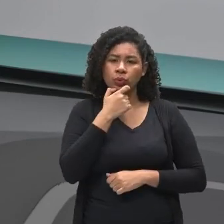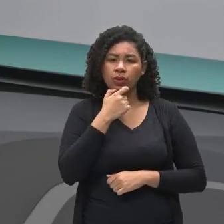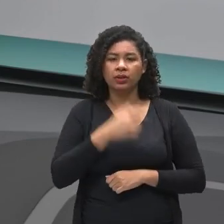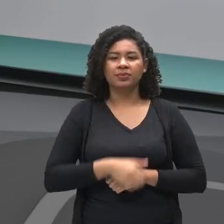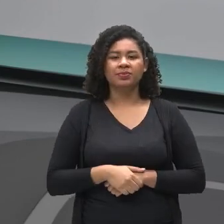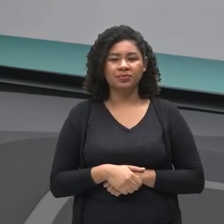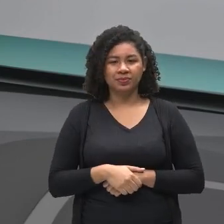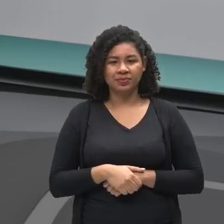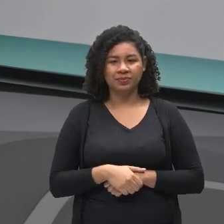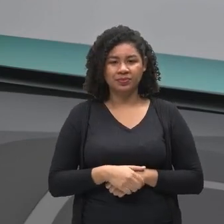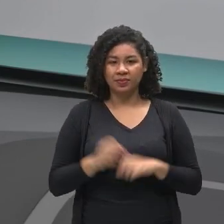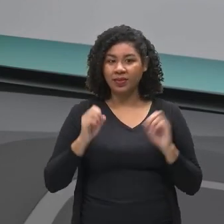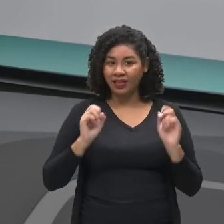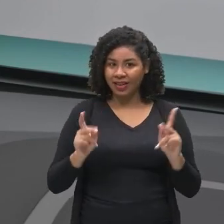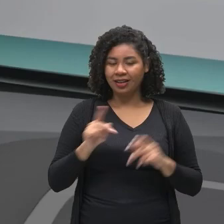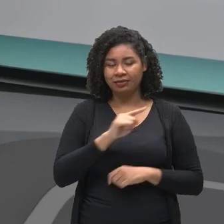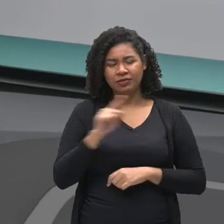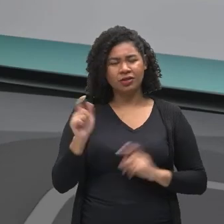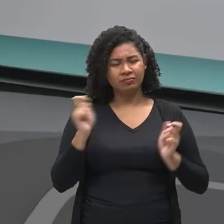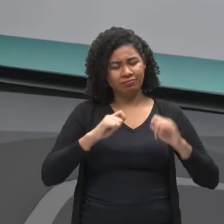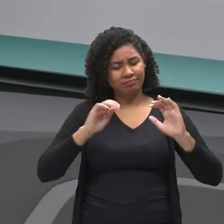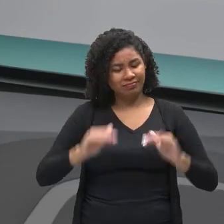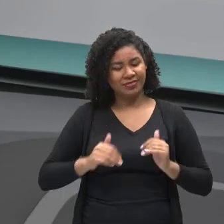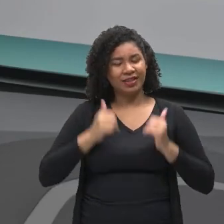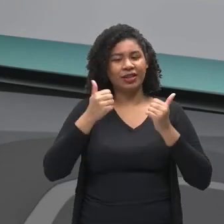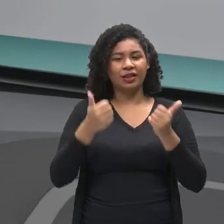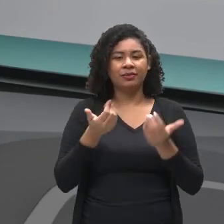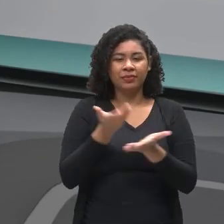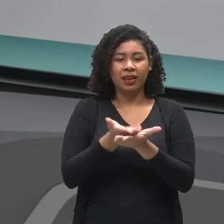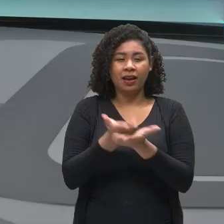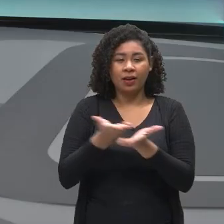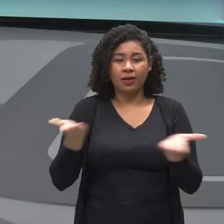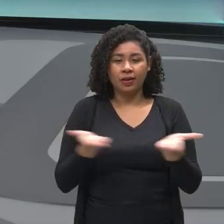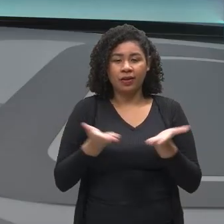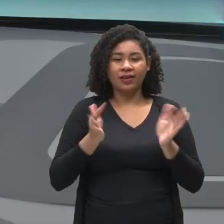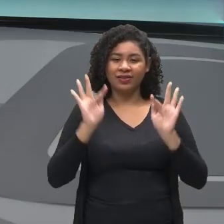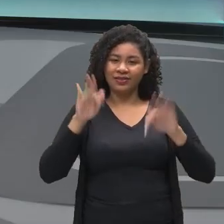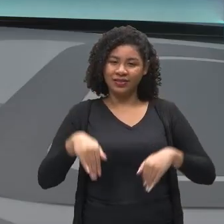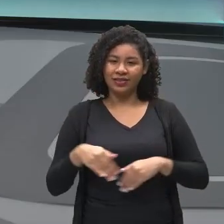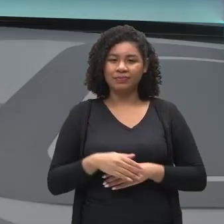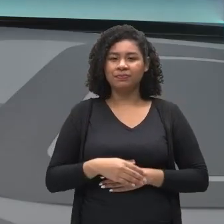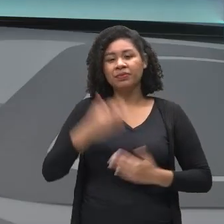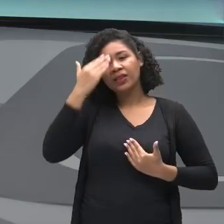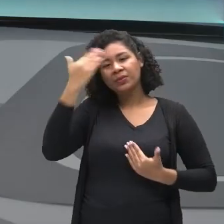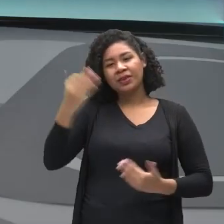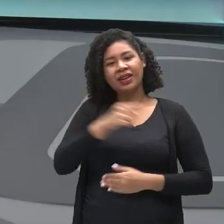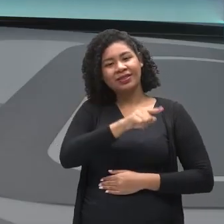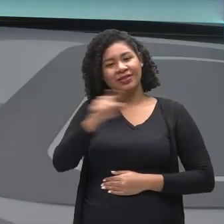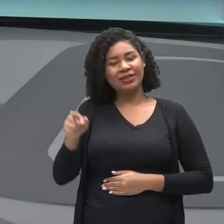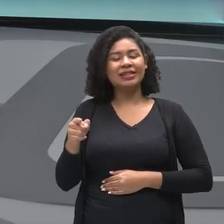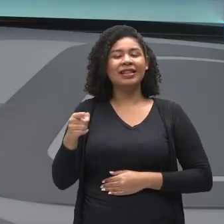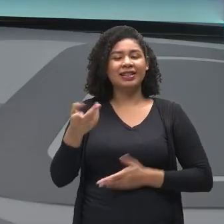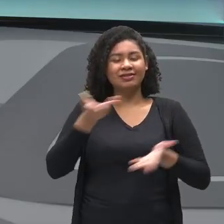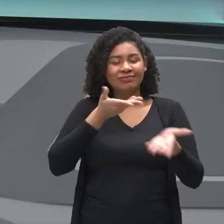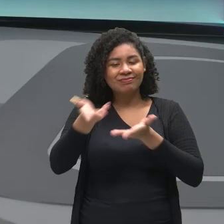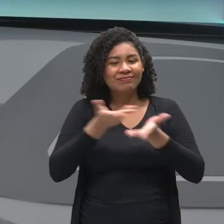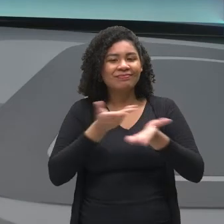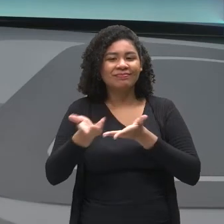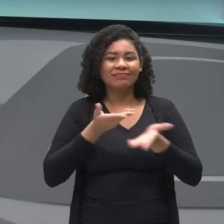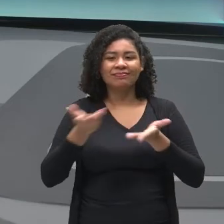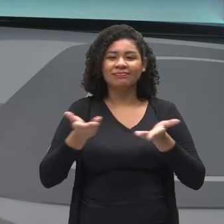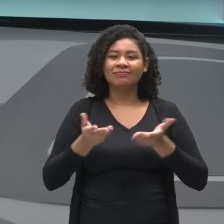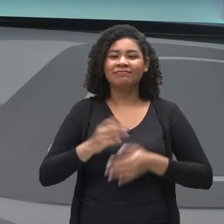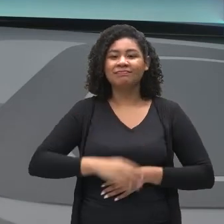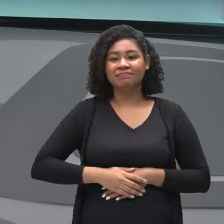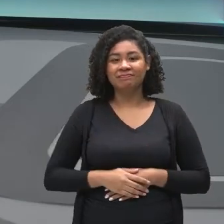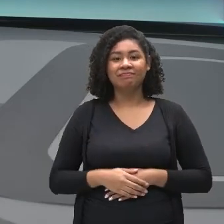ganhar, ok? Então, nossa aula fica por aqui. Thank you so much, obrigada pela participação de vocês, desejamos uma